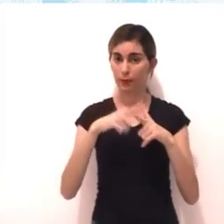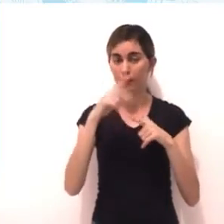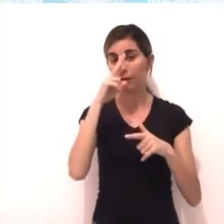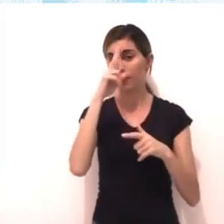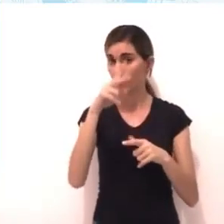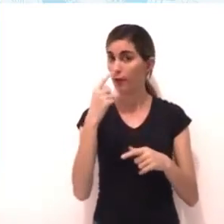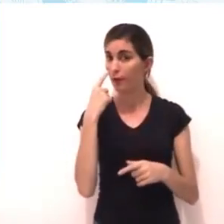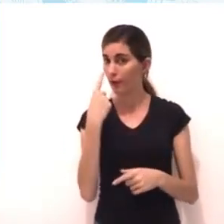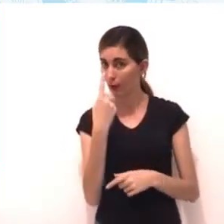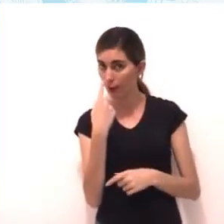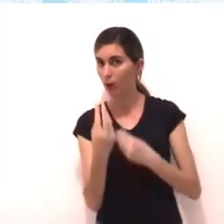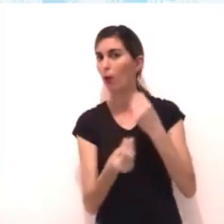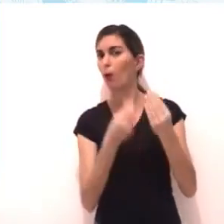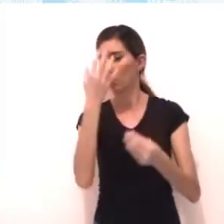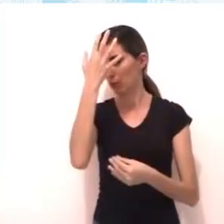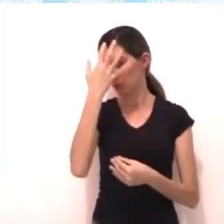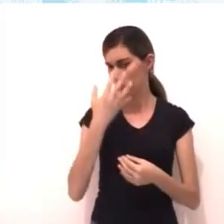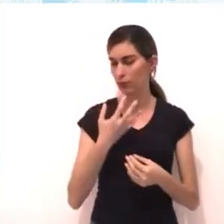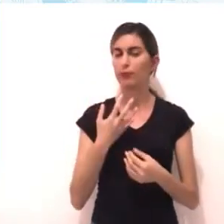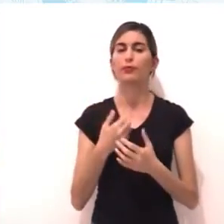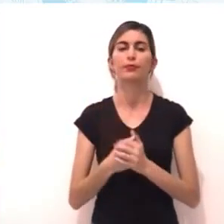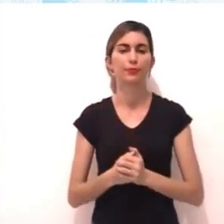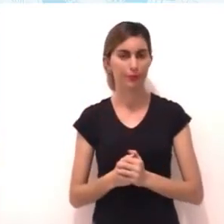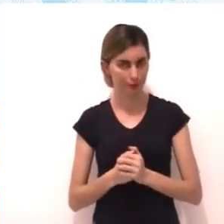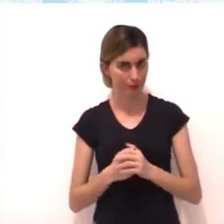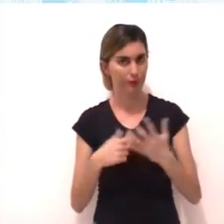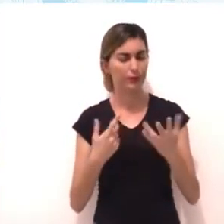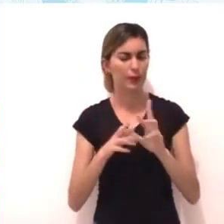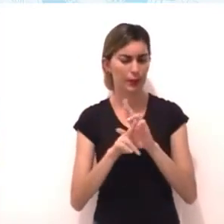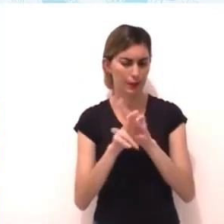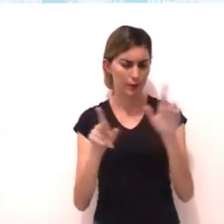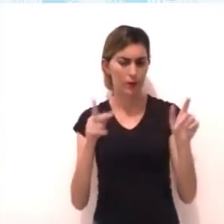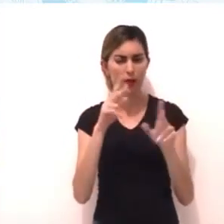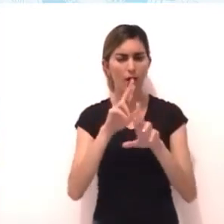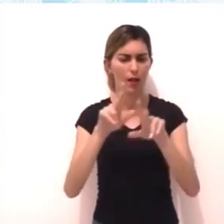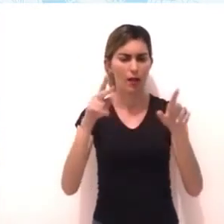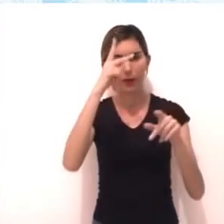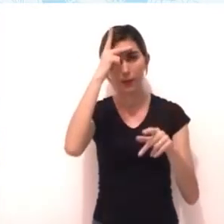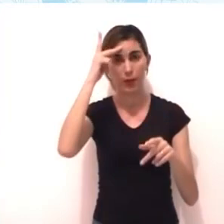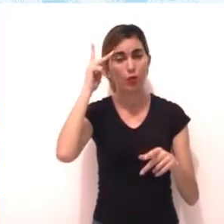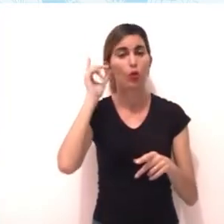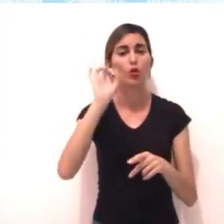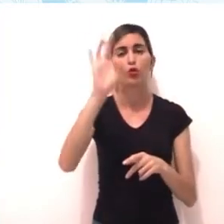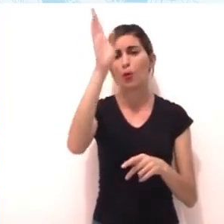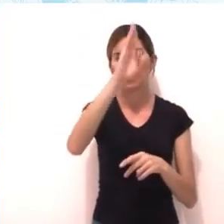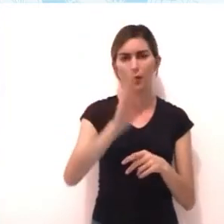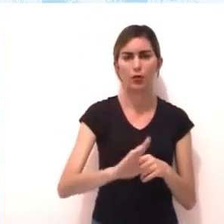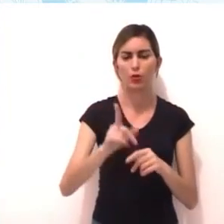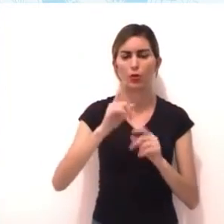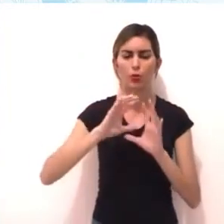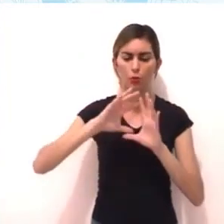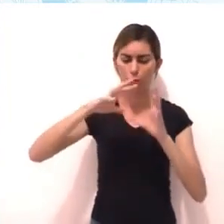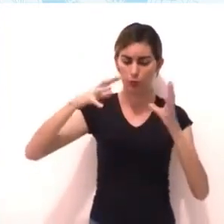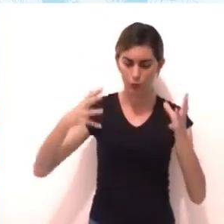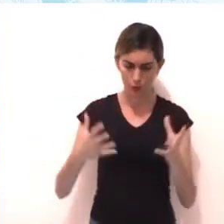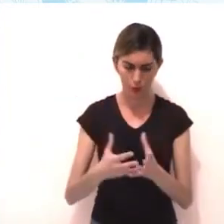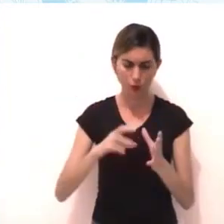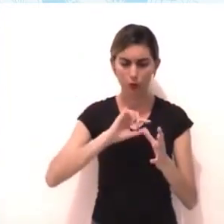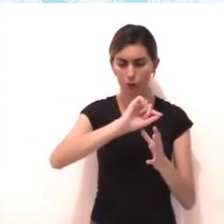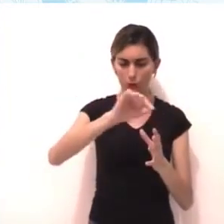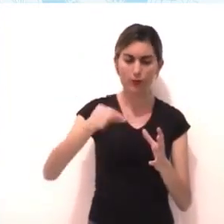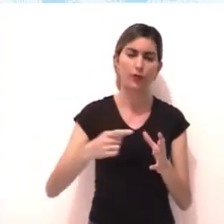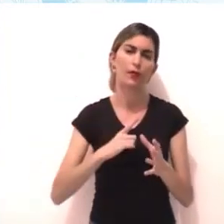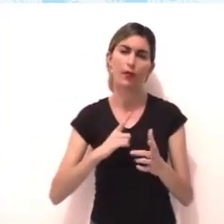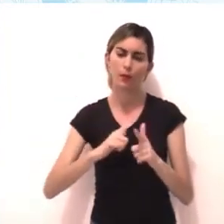veja como é séria a situação. Várias pessoas, não só no Brasil, mas no planeta todo,